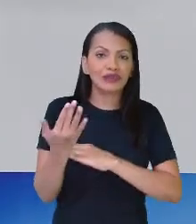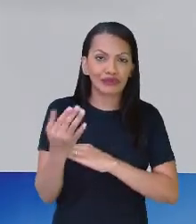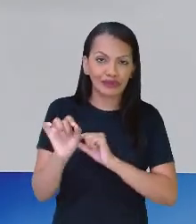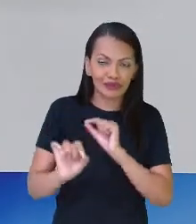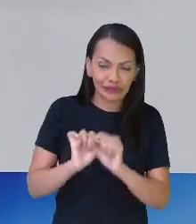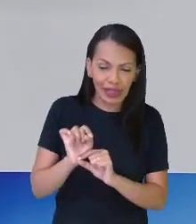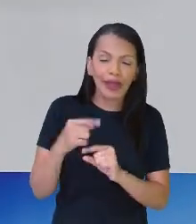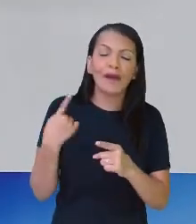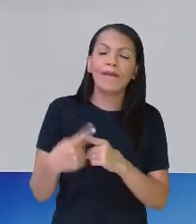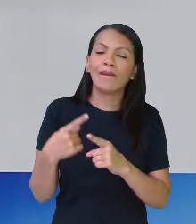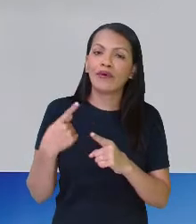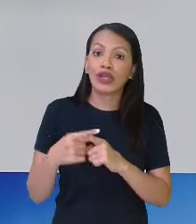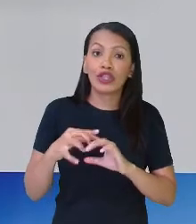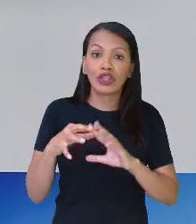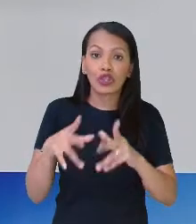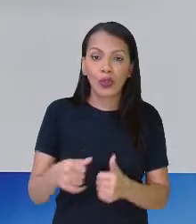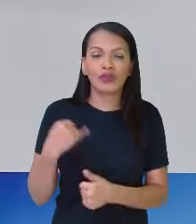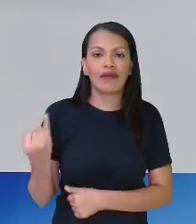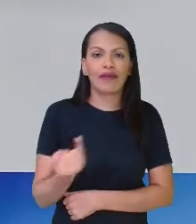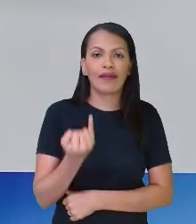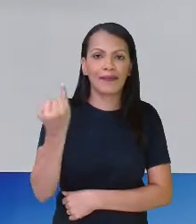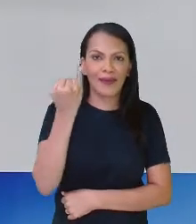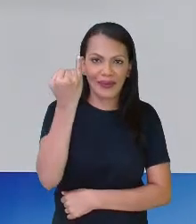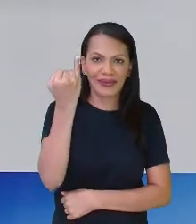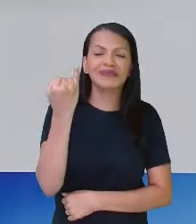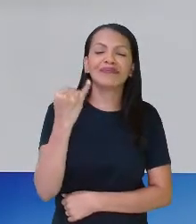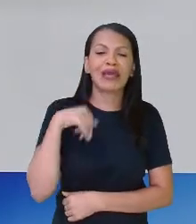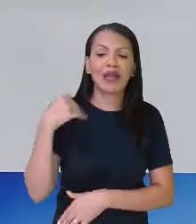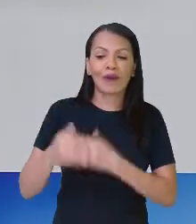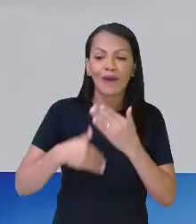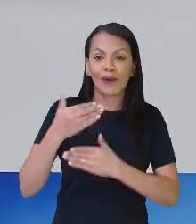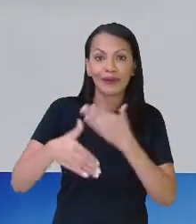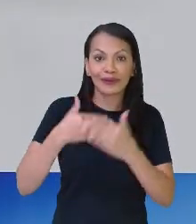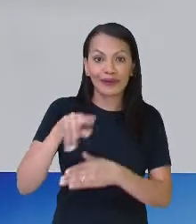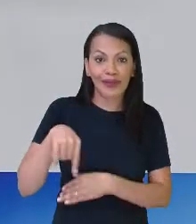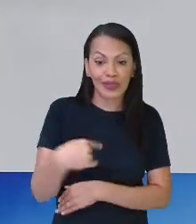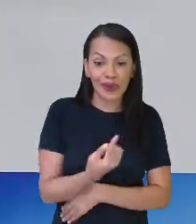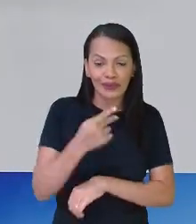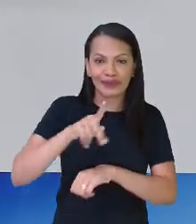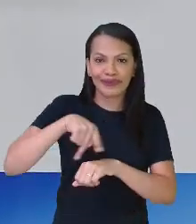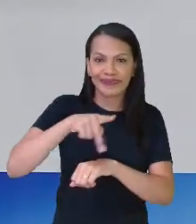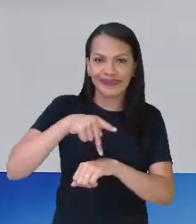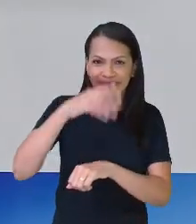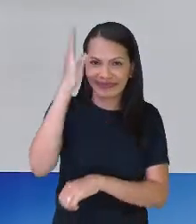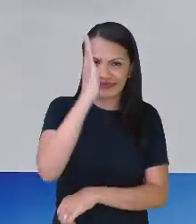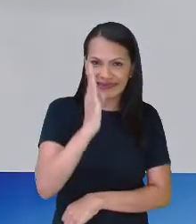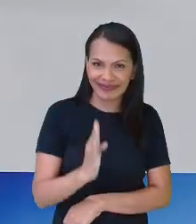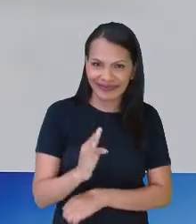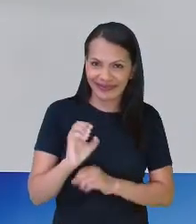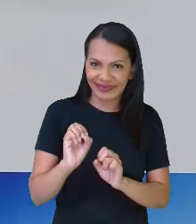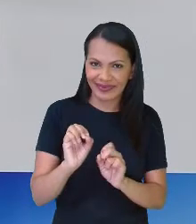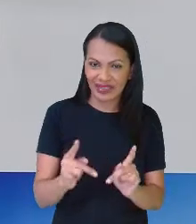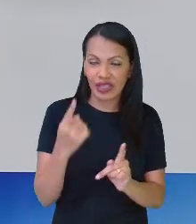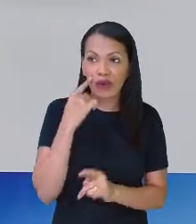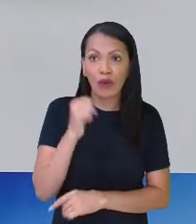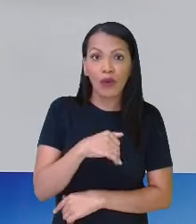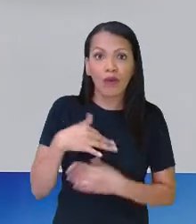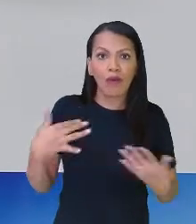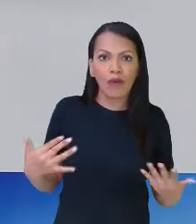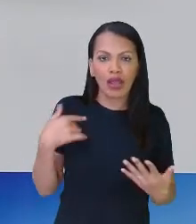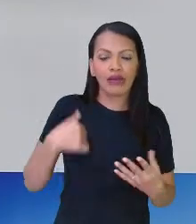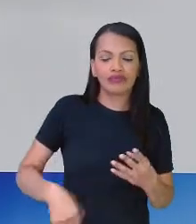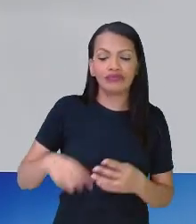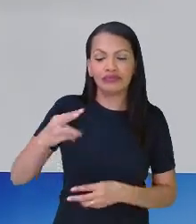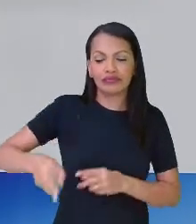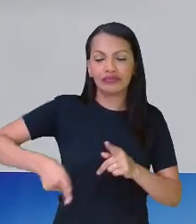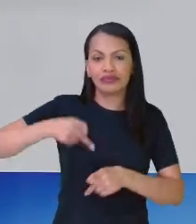porque nenhuma foi irrelevante. Todas são relevantes para a construção do nosso país. Tá certo? E quais foram os três povos